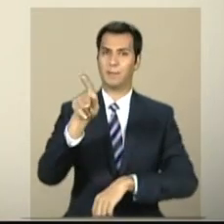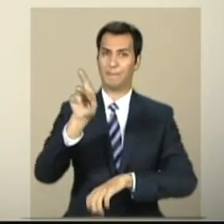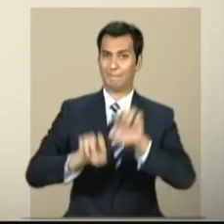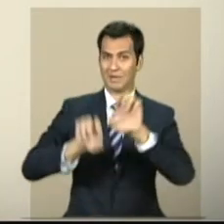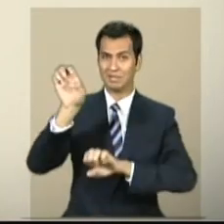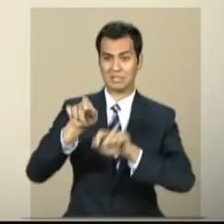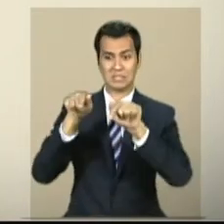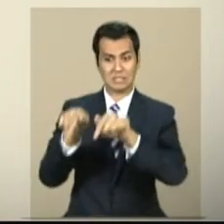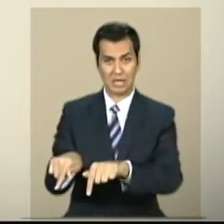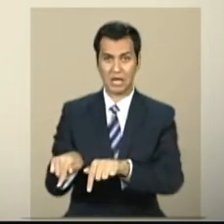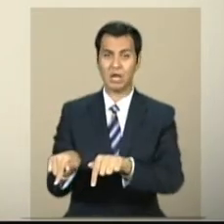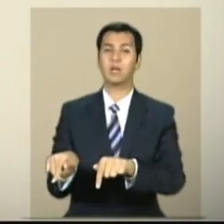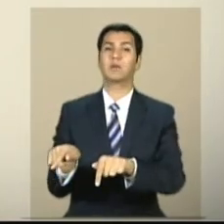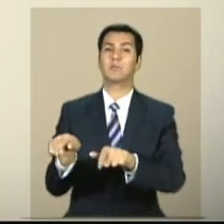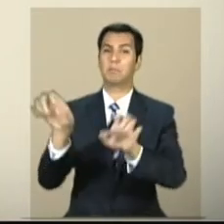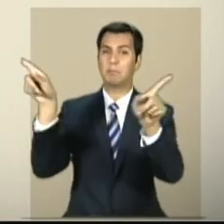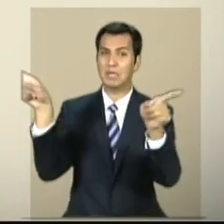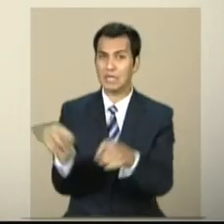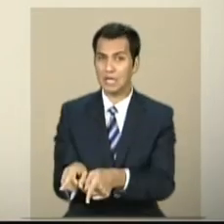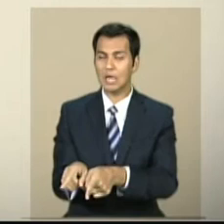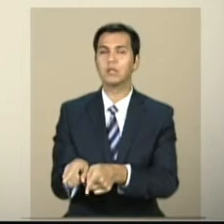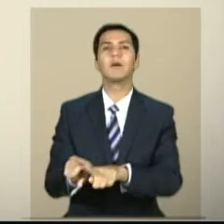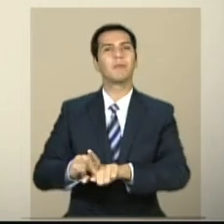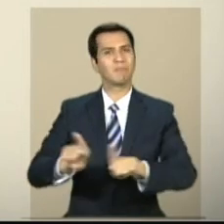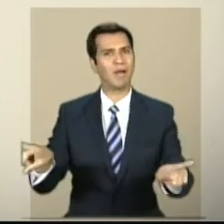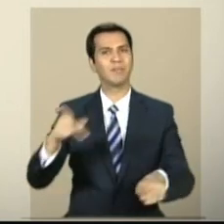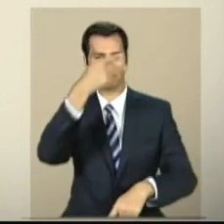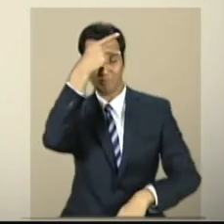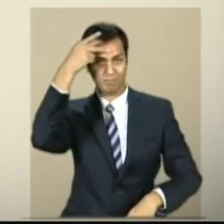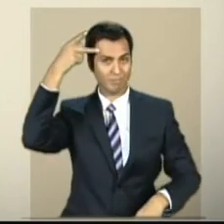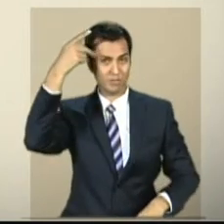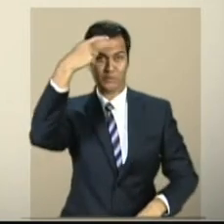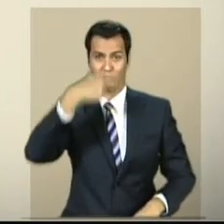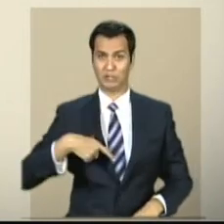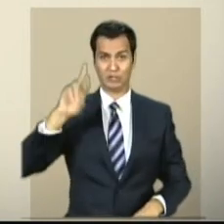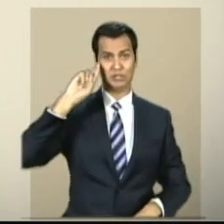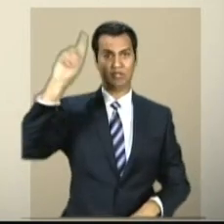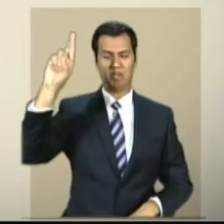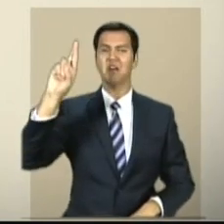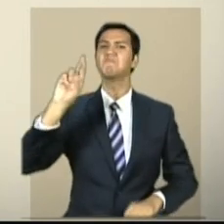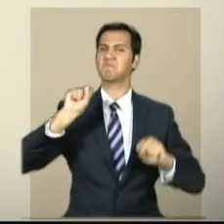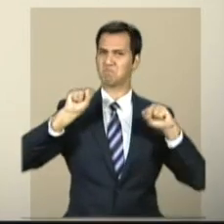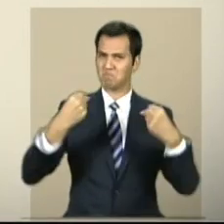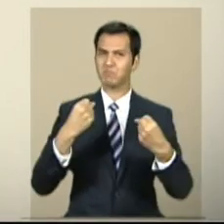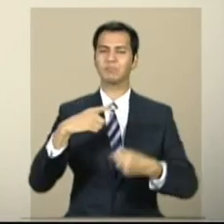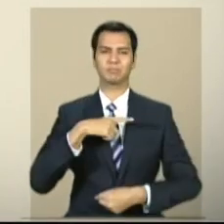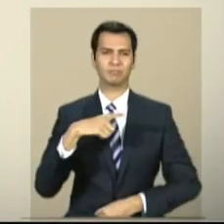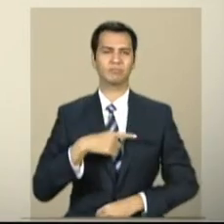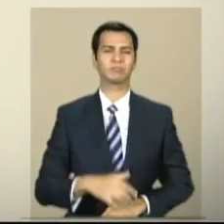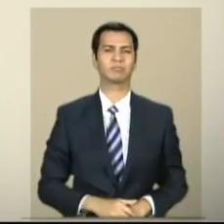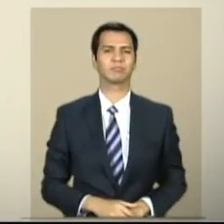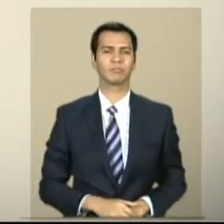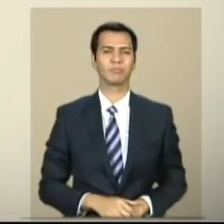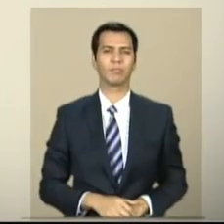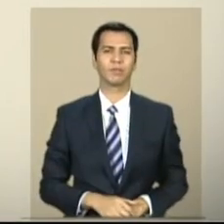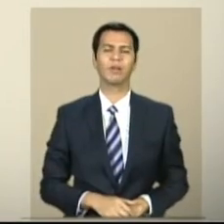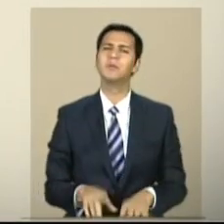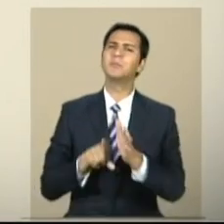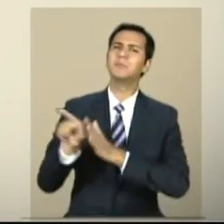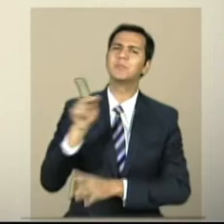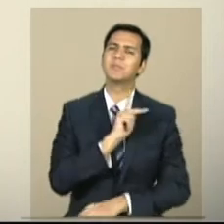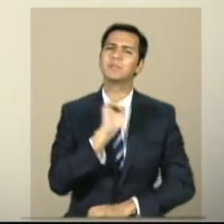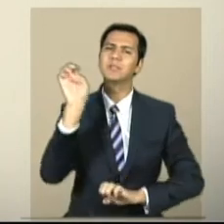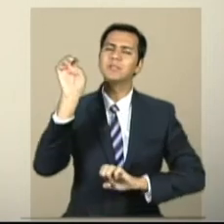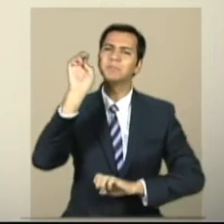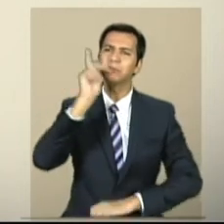Os beneficiários do Super Simples são grandes empresários de pequenas empresas, Luciano. O regime do microempreendedor